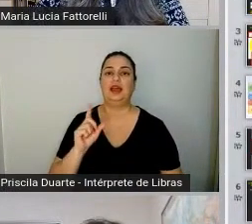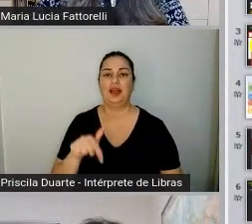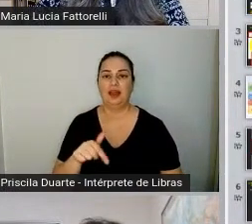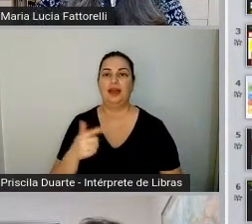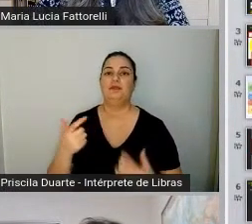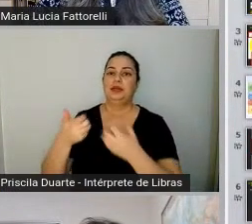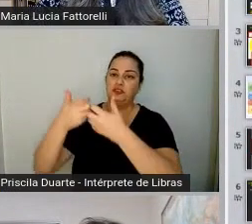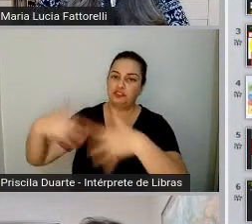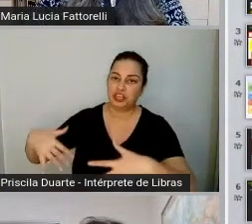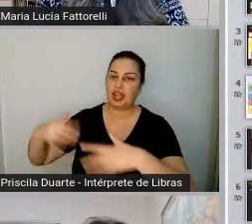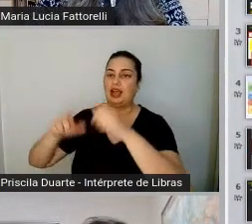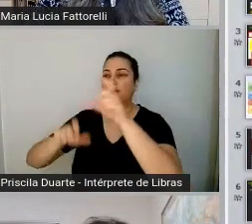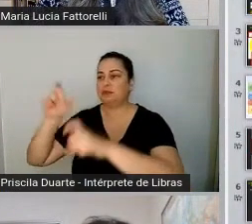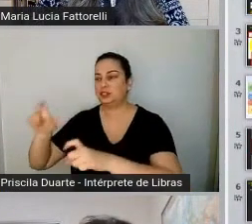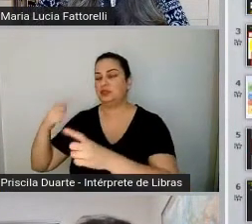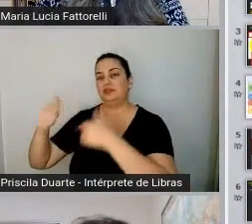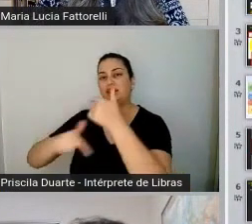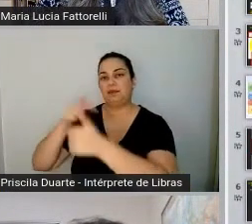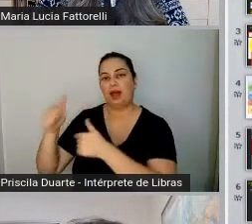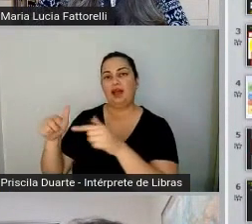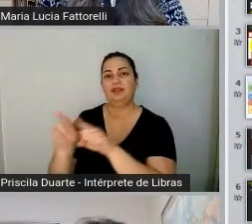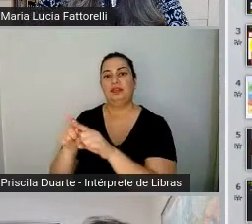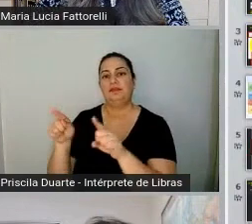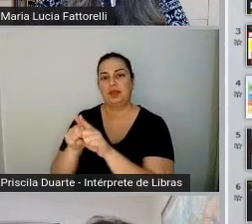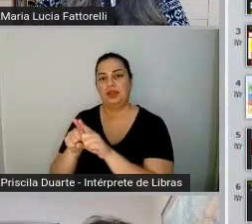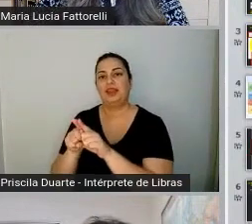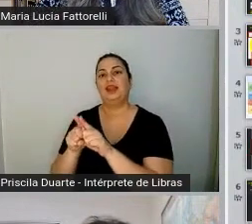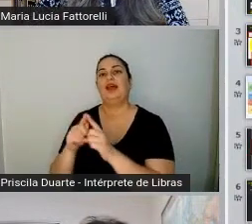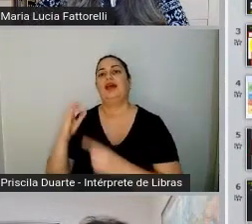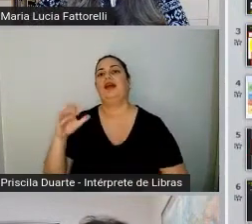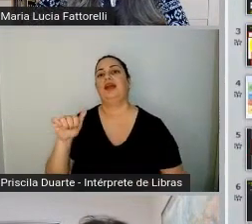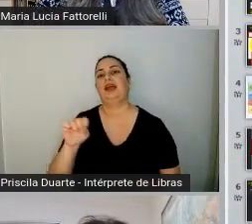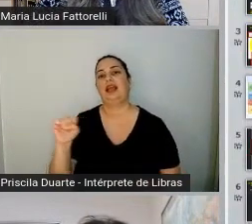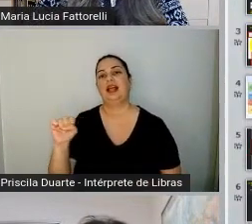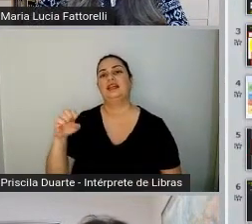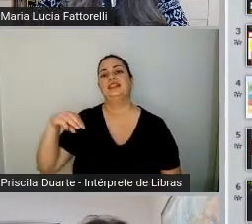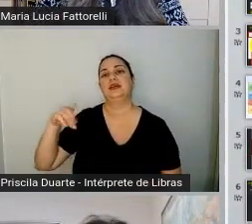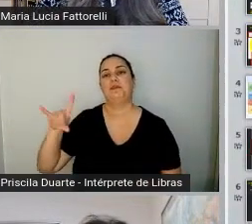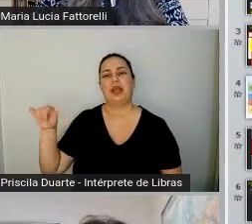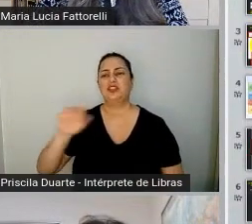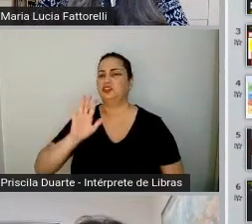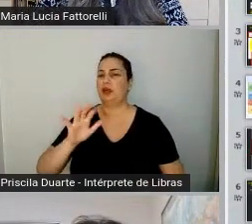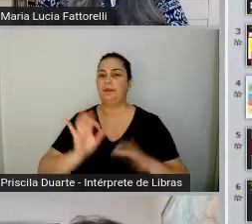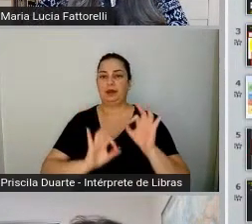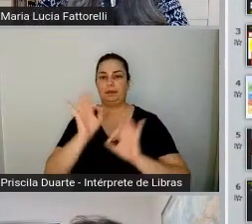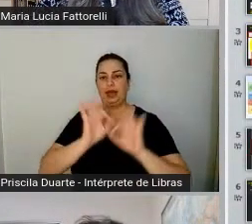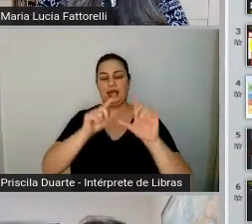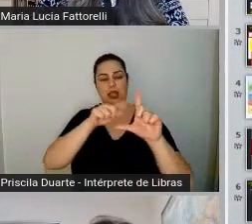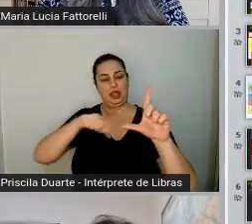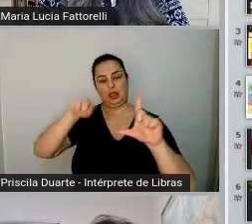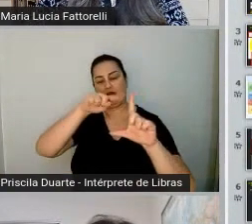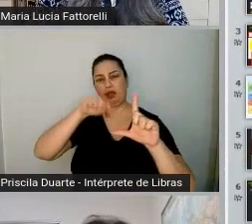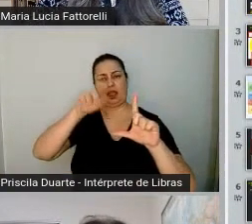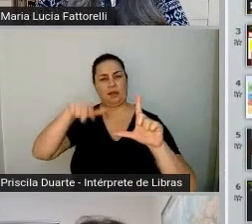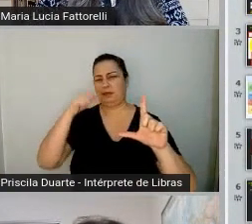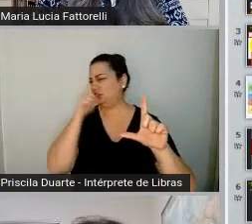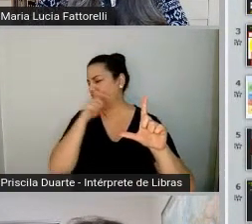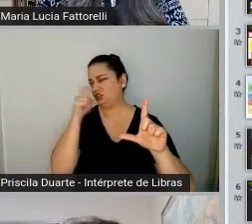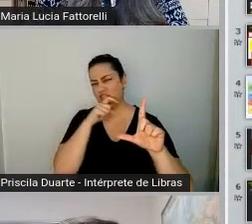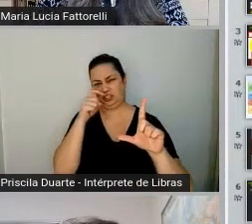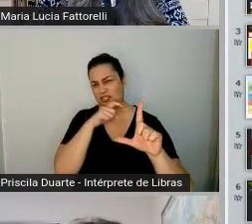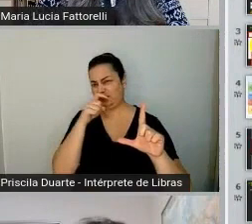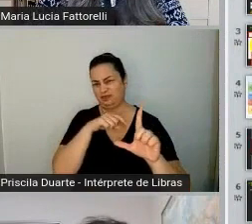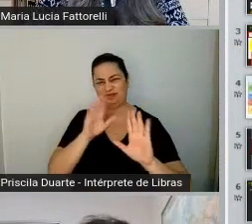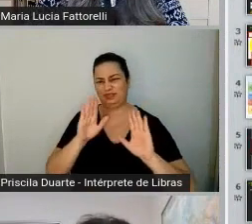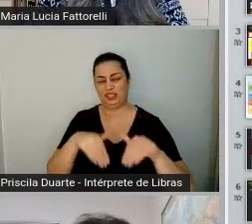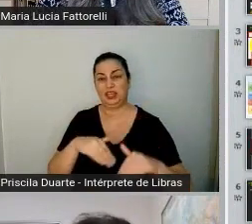pensão, né? Eu até preparei uma tela aqui para mostrar que é tudo mentira isso, né? Na verdade, a maior parte os principais